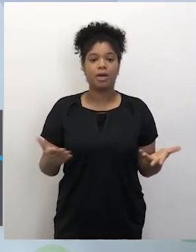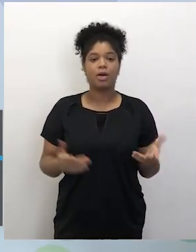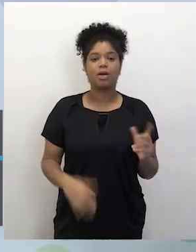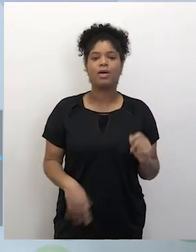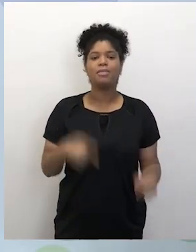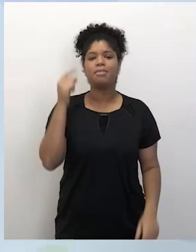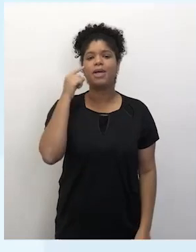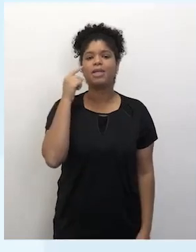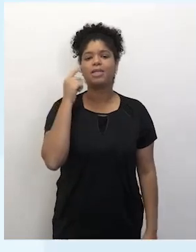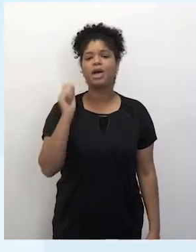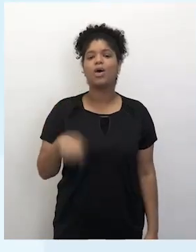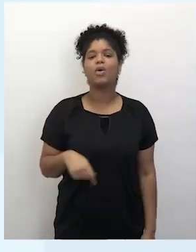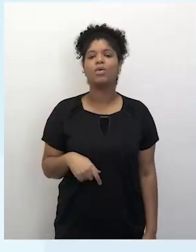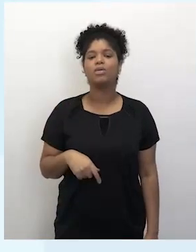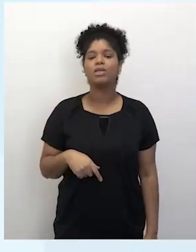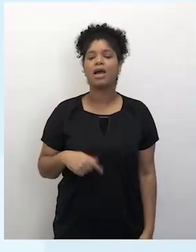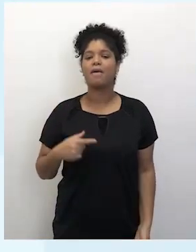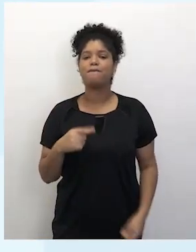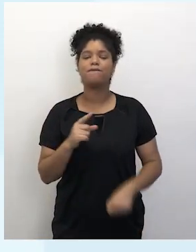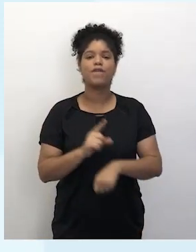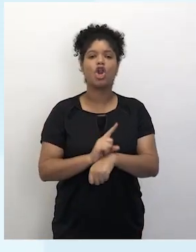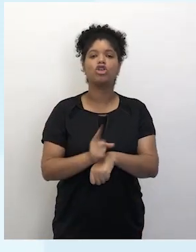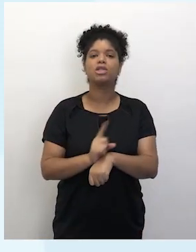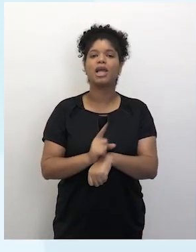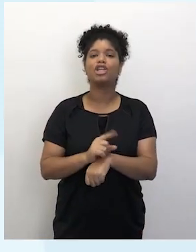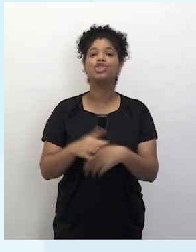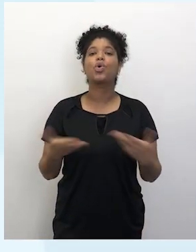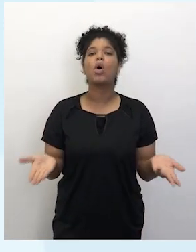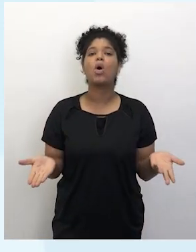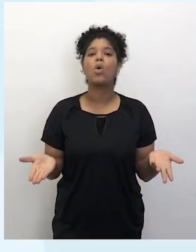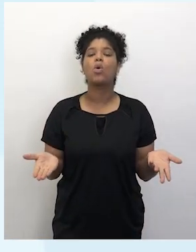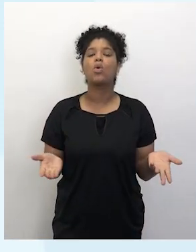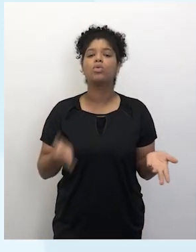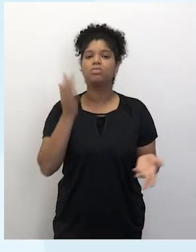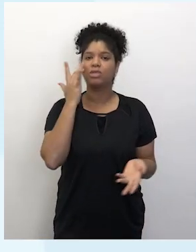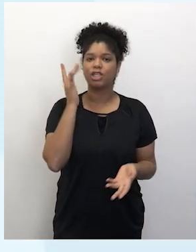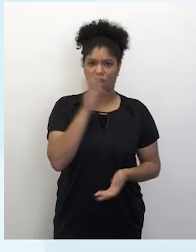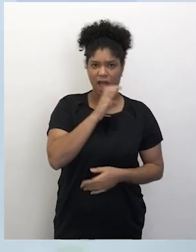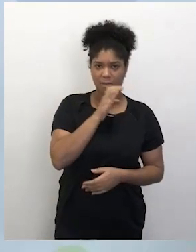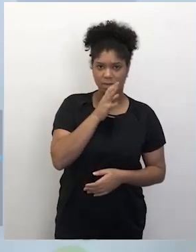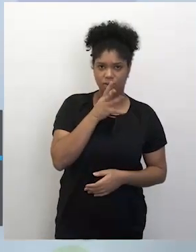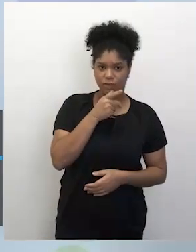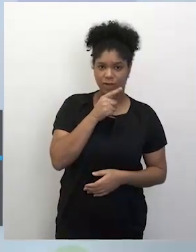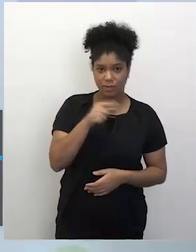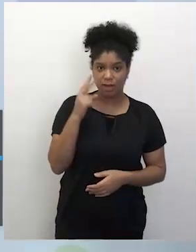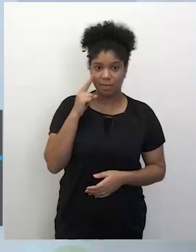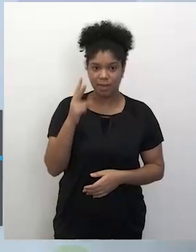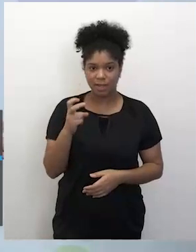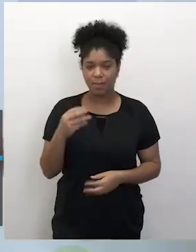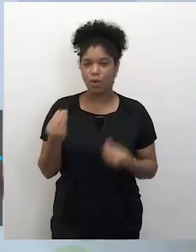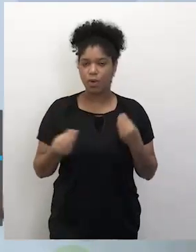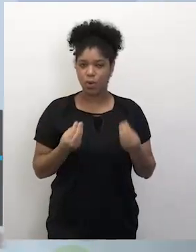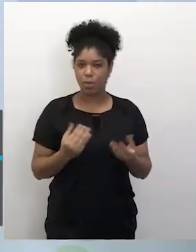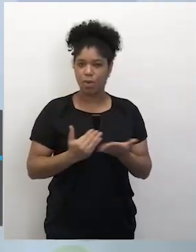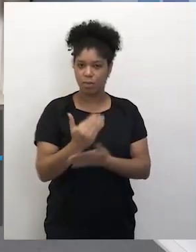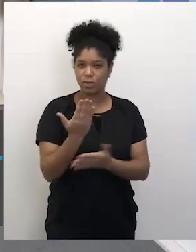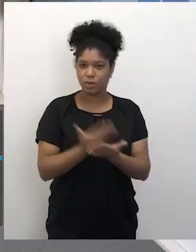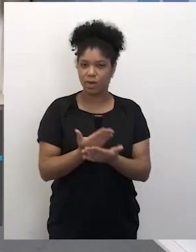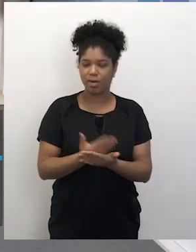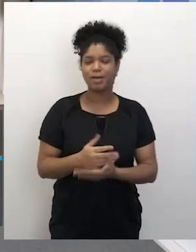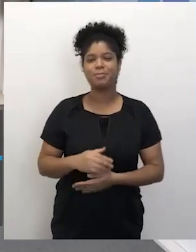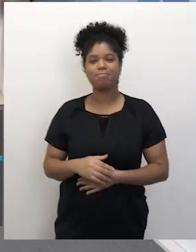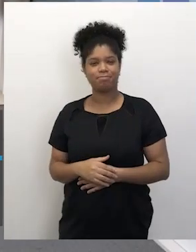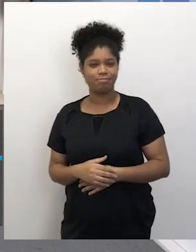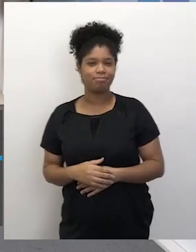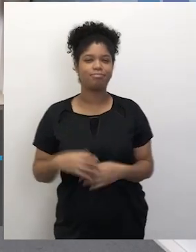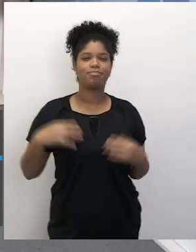é a velocidade do movimento? Então, pode ser que, vocês viram como é que nós começamos a aula? Num